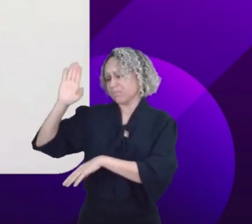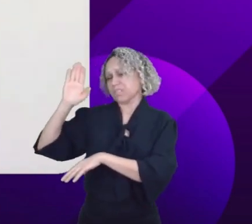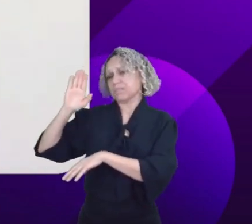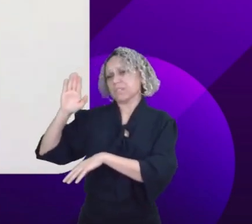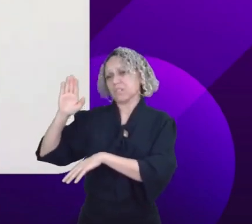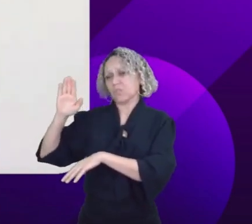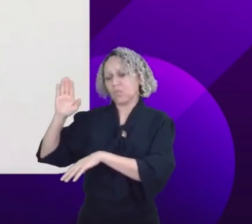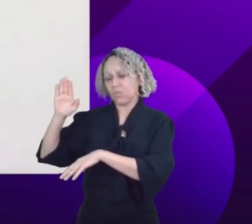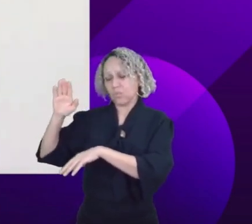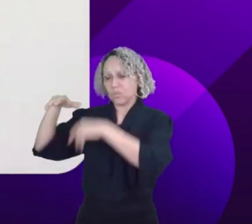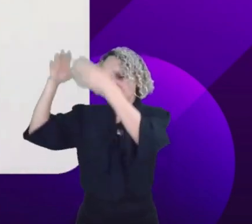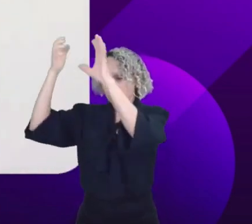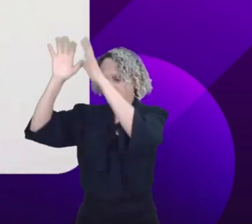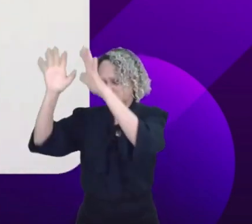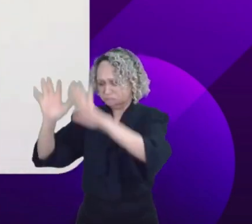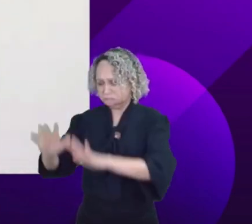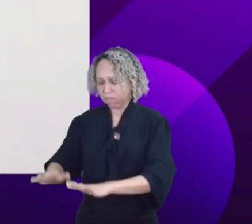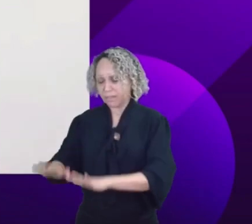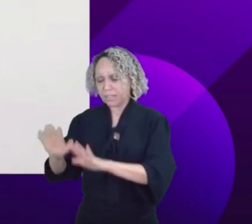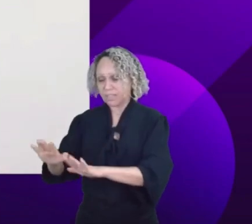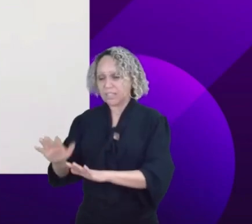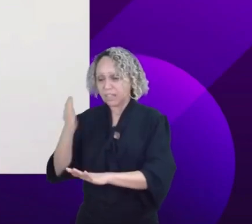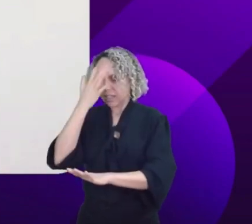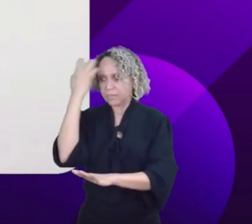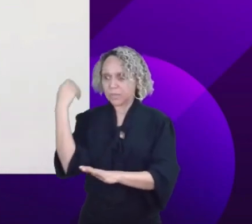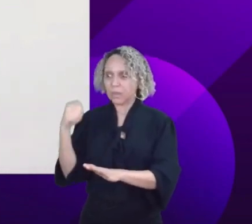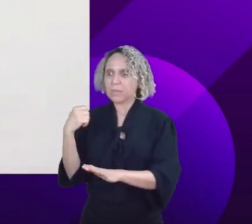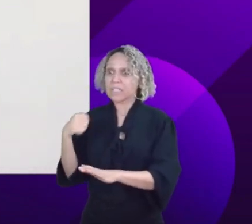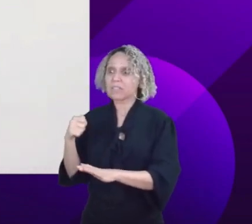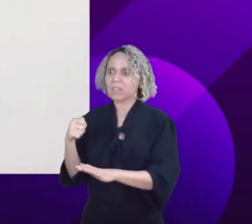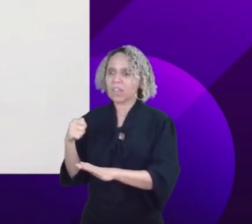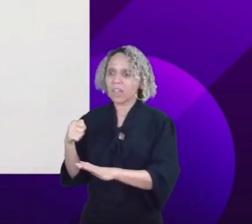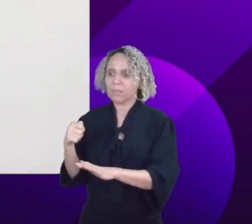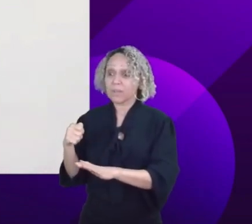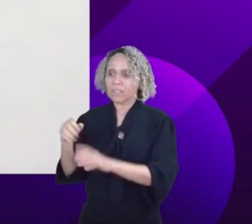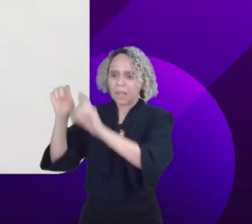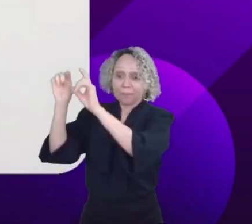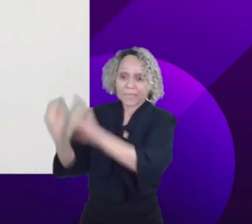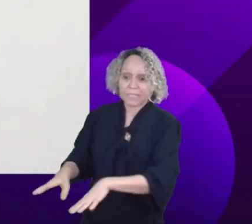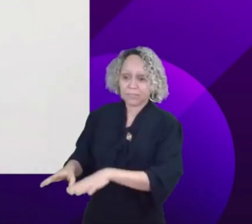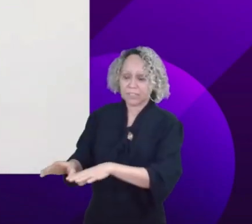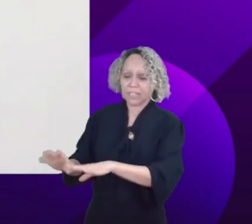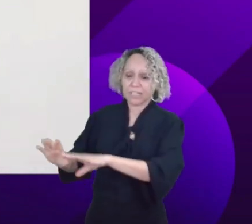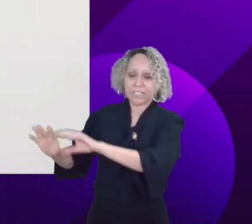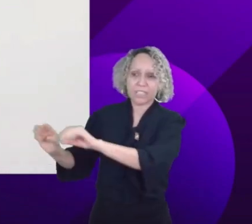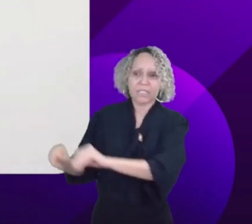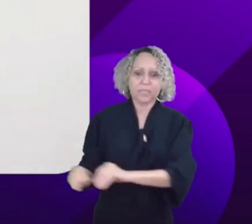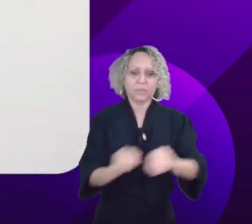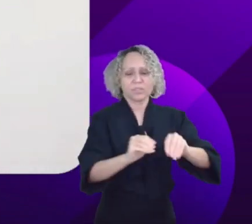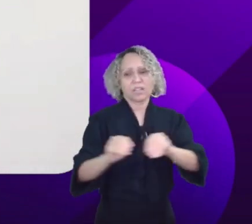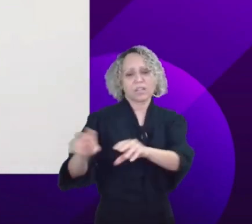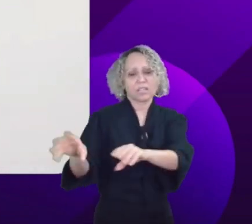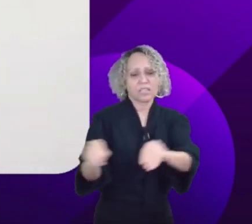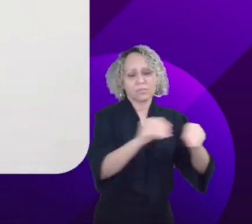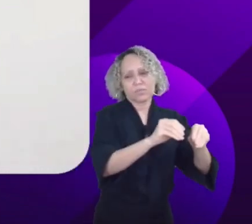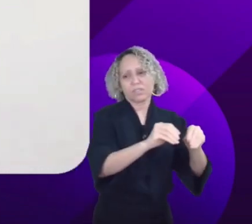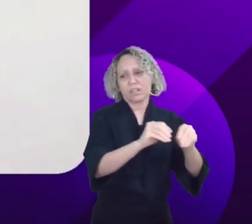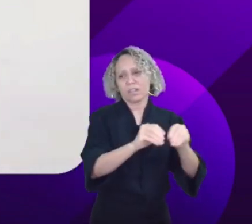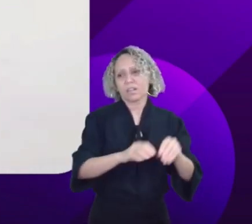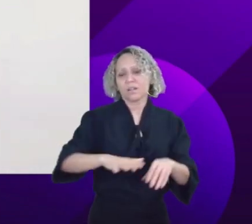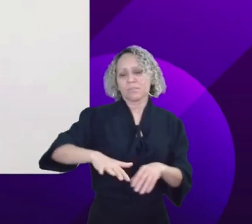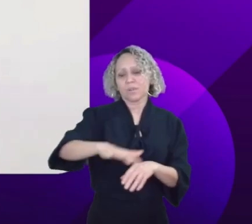federal, é a primeira vez que o governo federal investe tanto, né, no auxílio de um estado brasileiro que foi atingido por